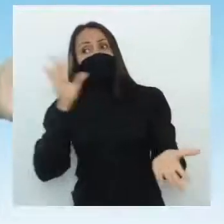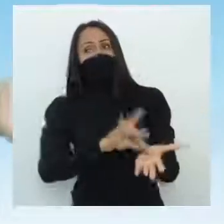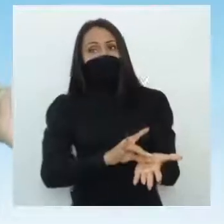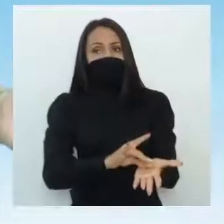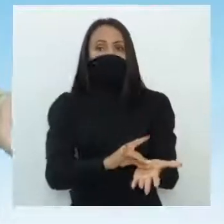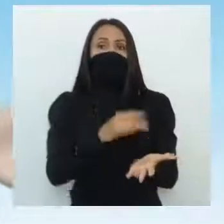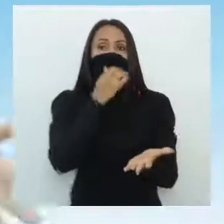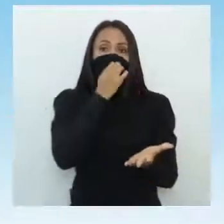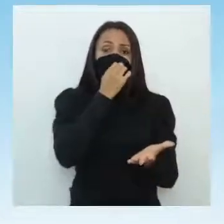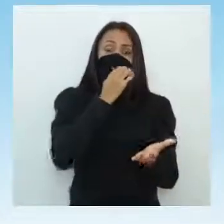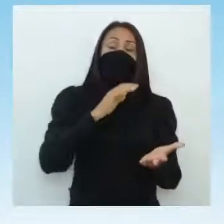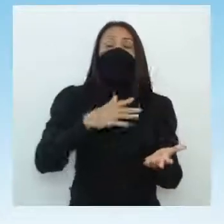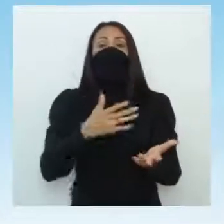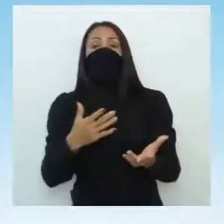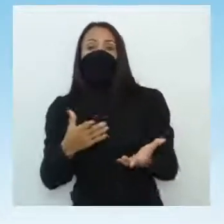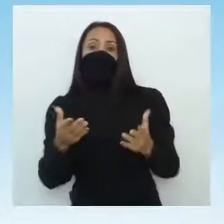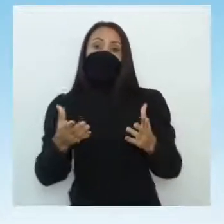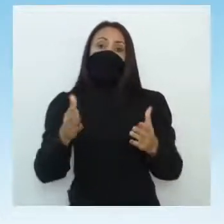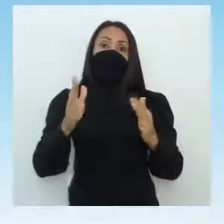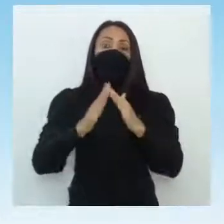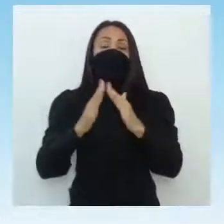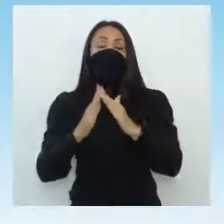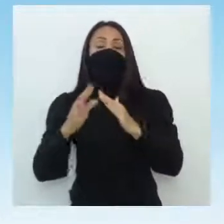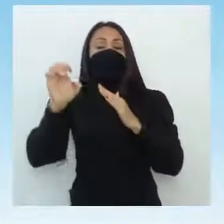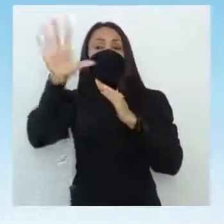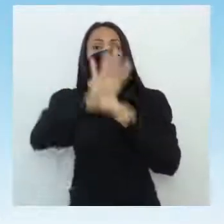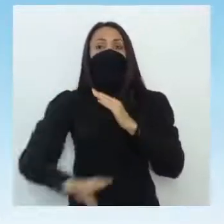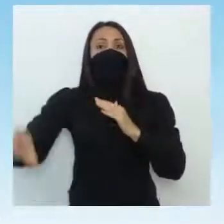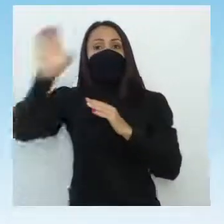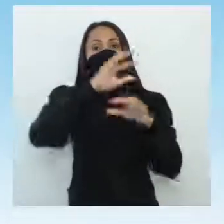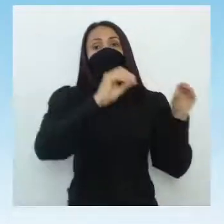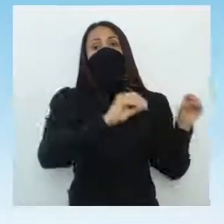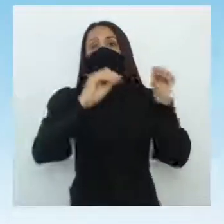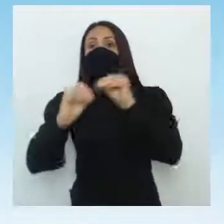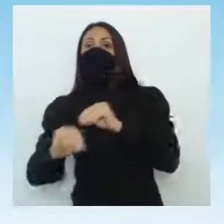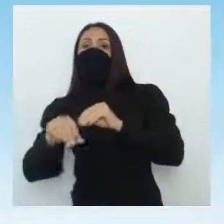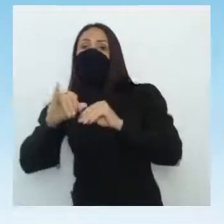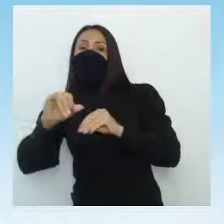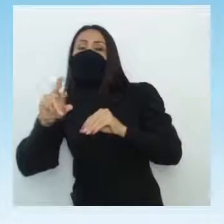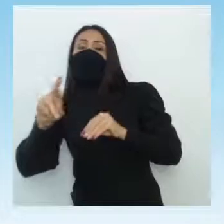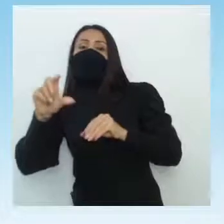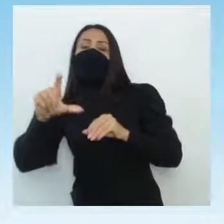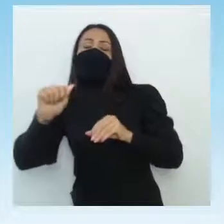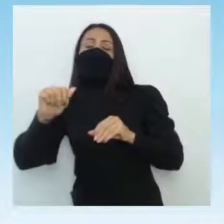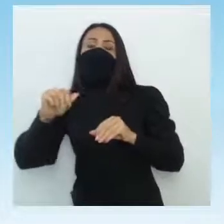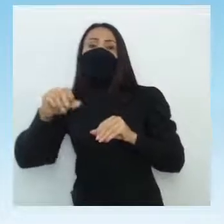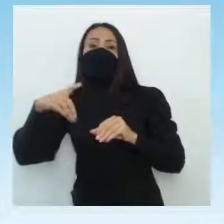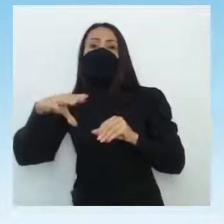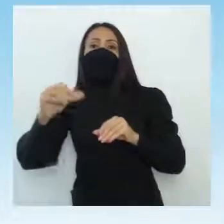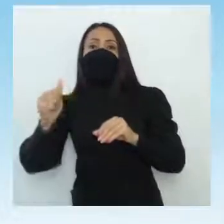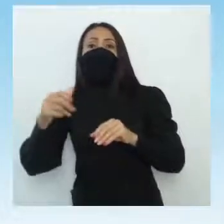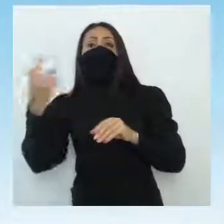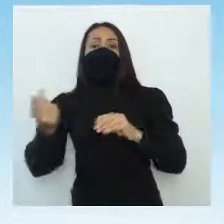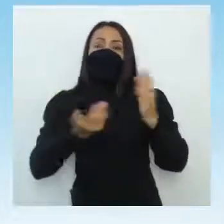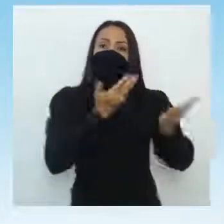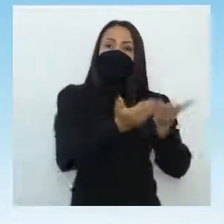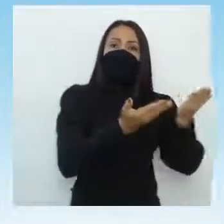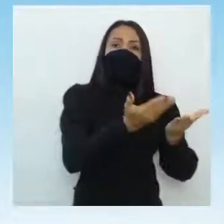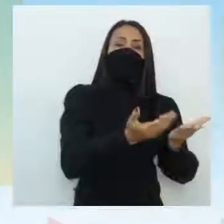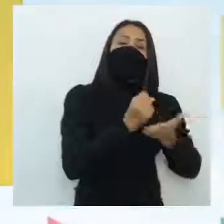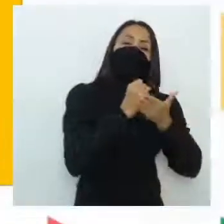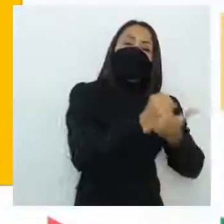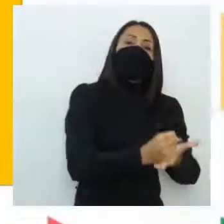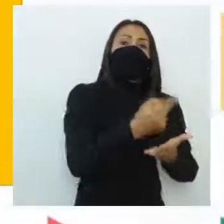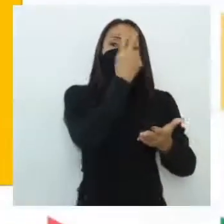Alguém que foi da Europa, vai para a Irlanda e faz sua missão na Índia, junto com os empobrecidos. Trago para